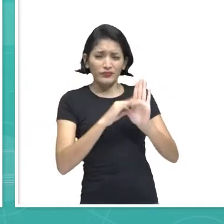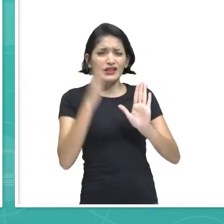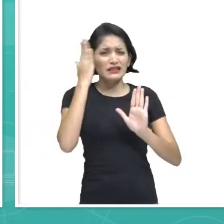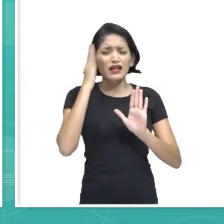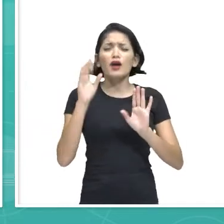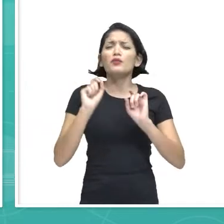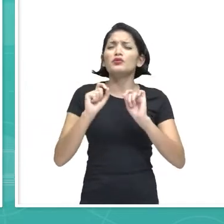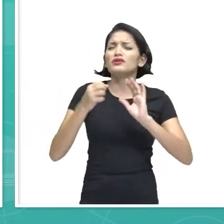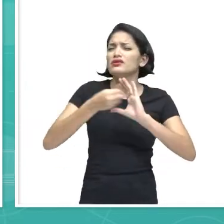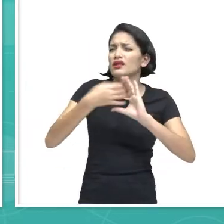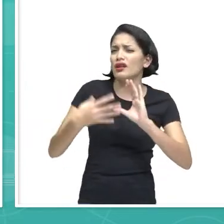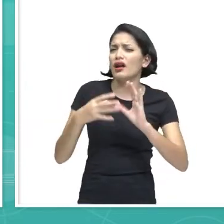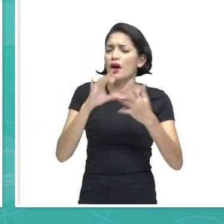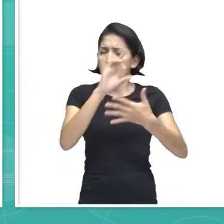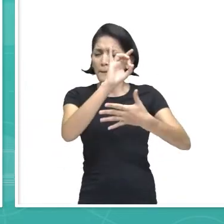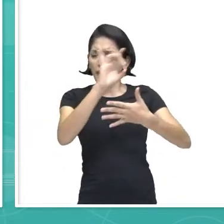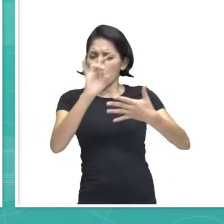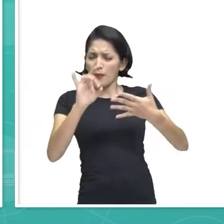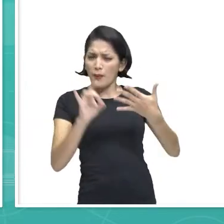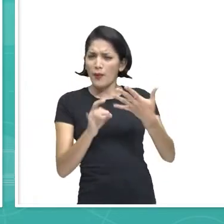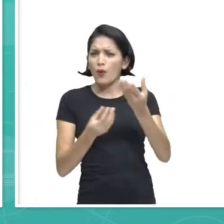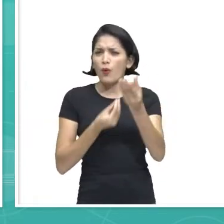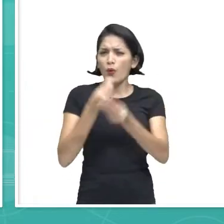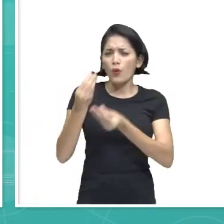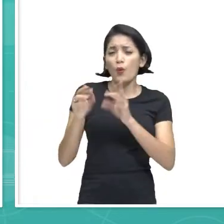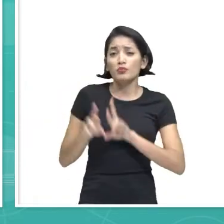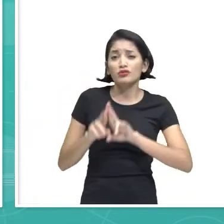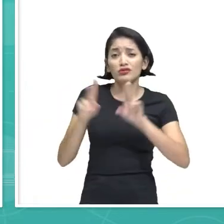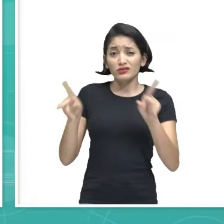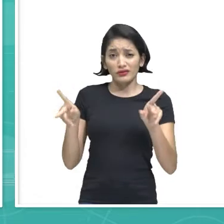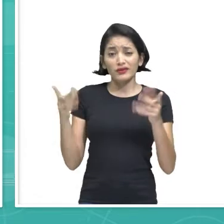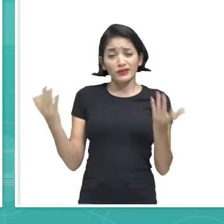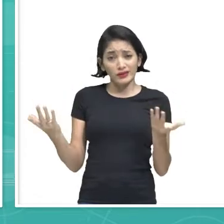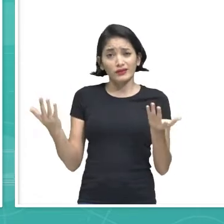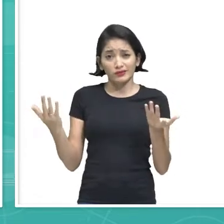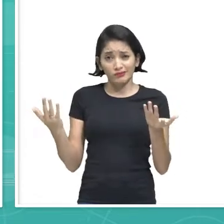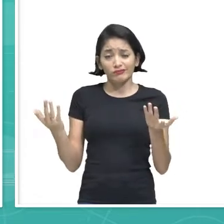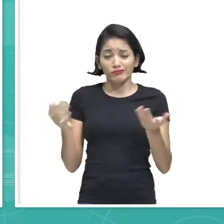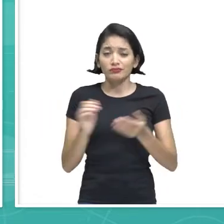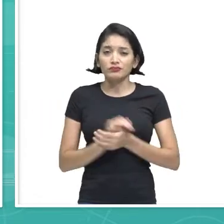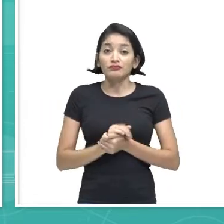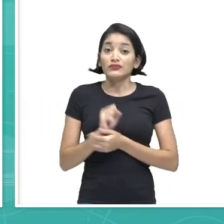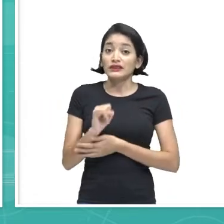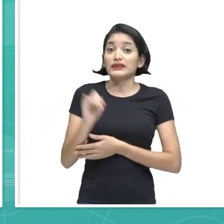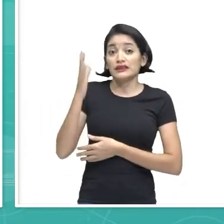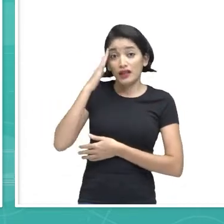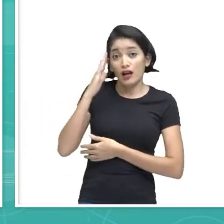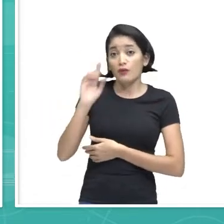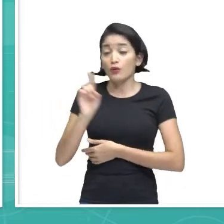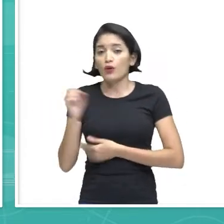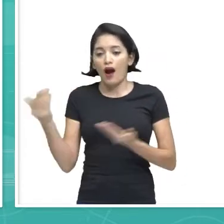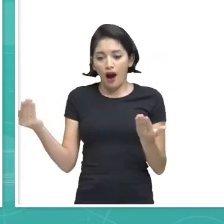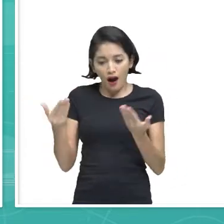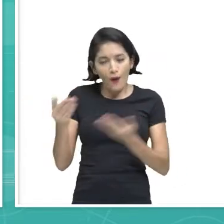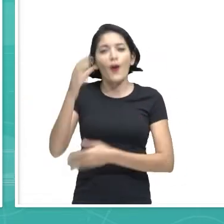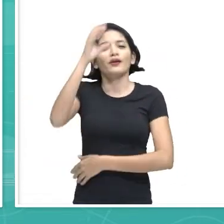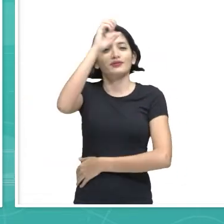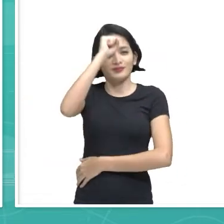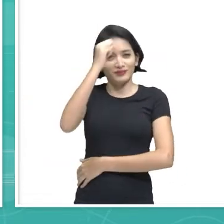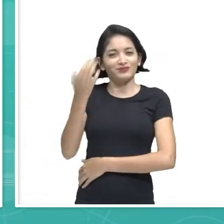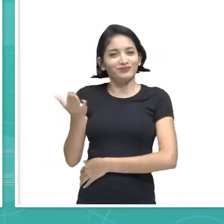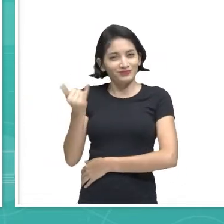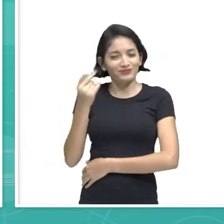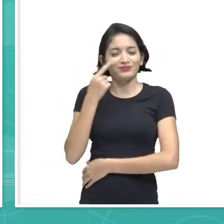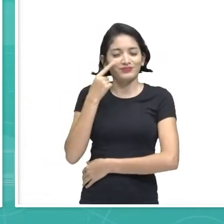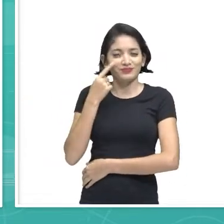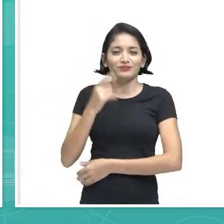são as características de cada uma delas? Como é que elas se diferenciam uma da outra? Se não, vamos aprender agora. Vem